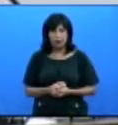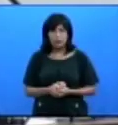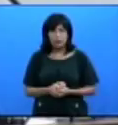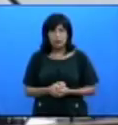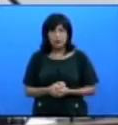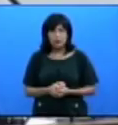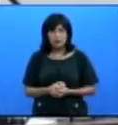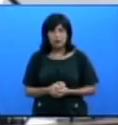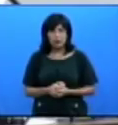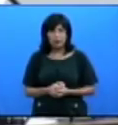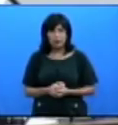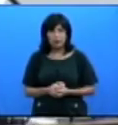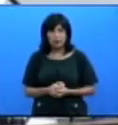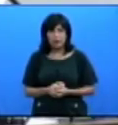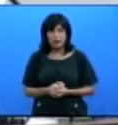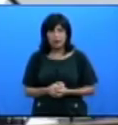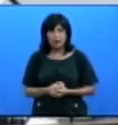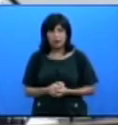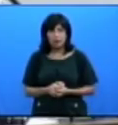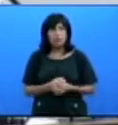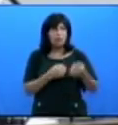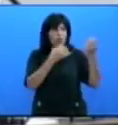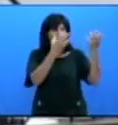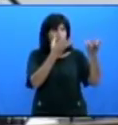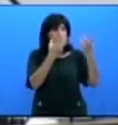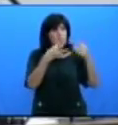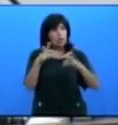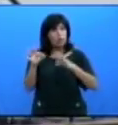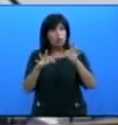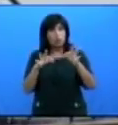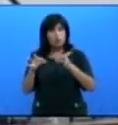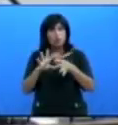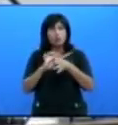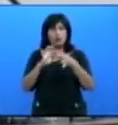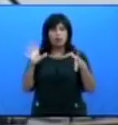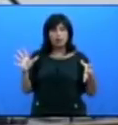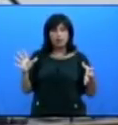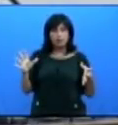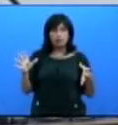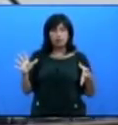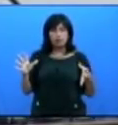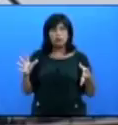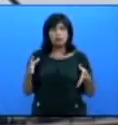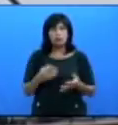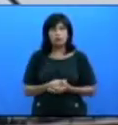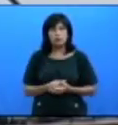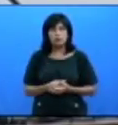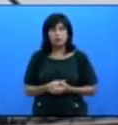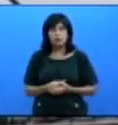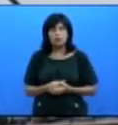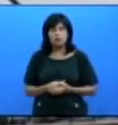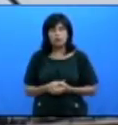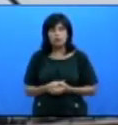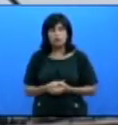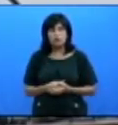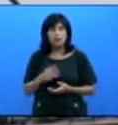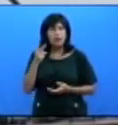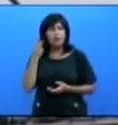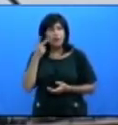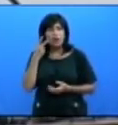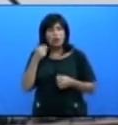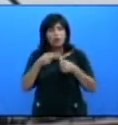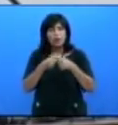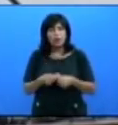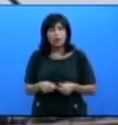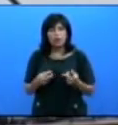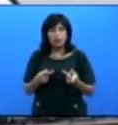Consultamos o plenário se considera o presente projeto objeto de deliberação. Os vereadores e vereadoras que forem favoráveis permaneçam